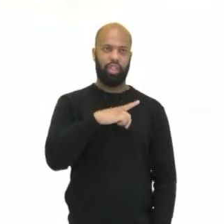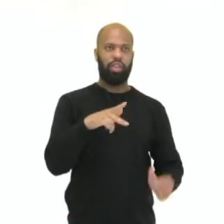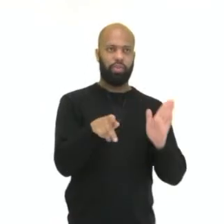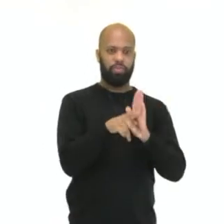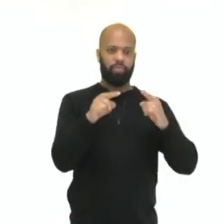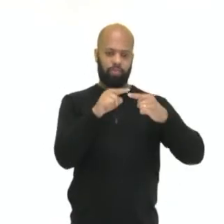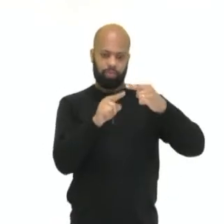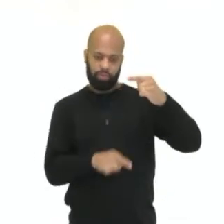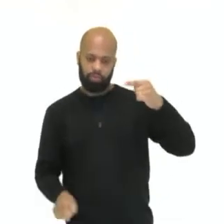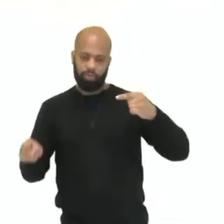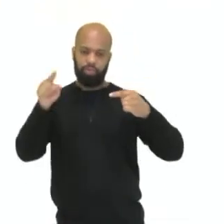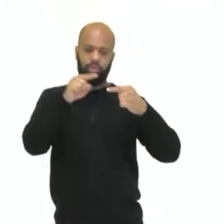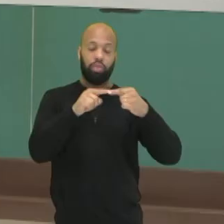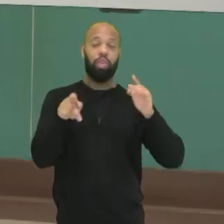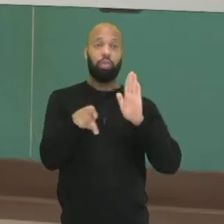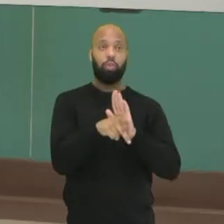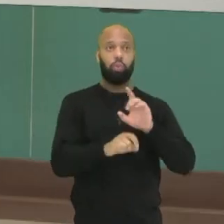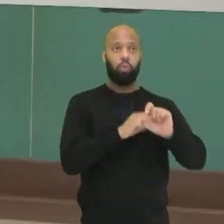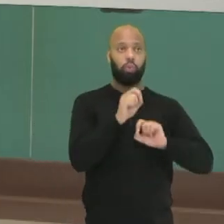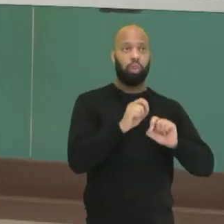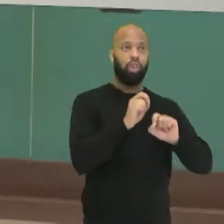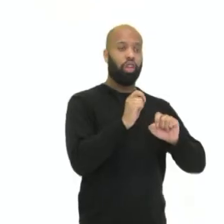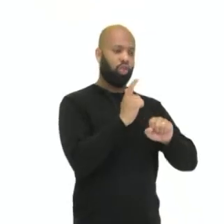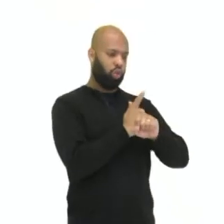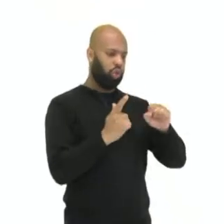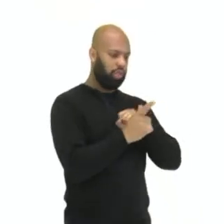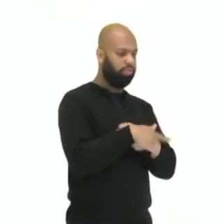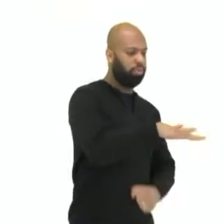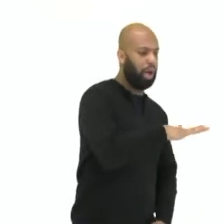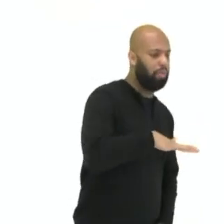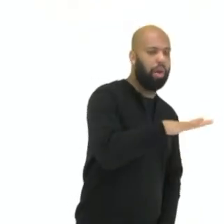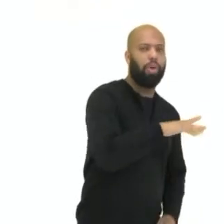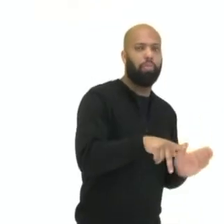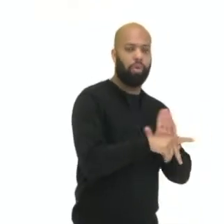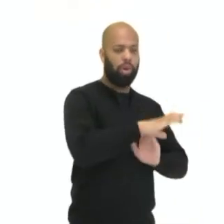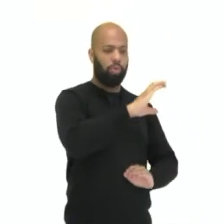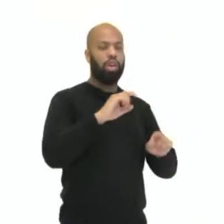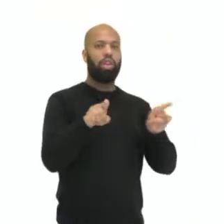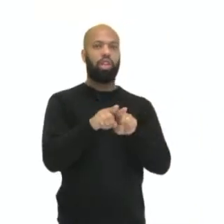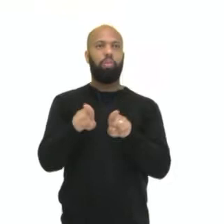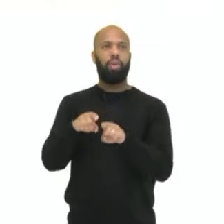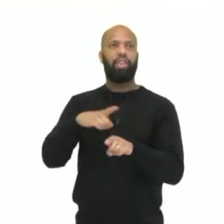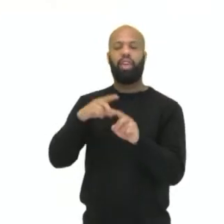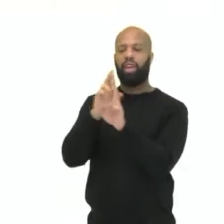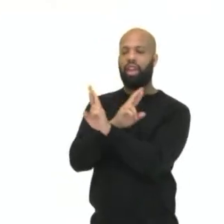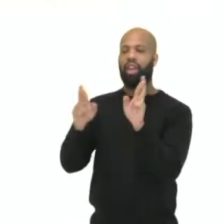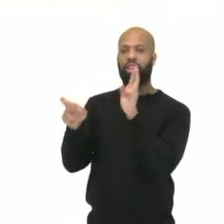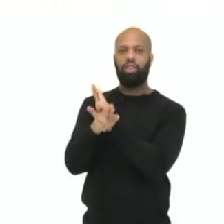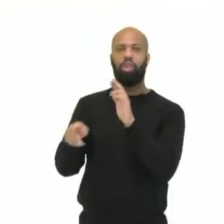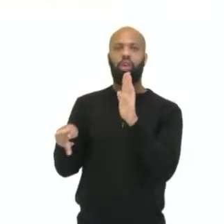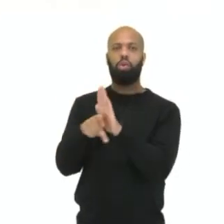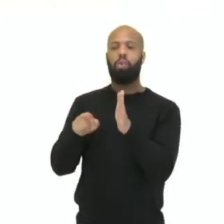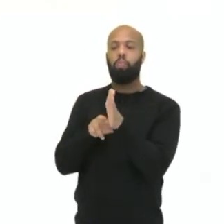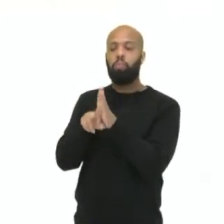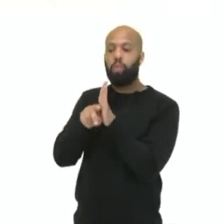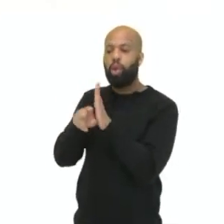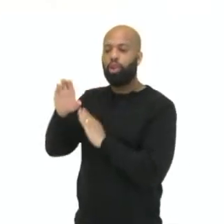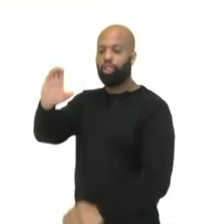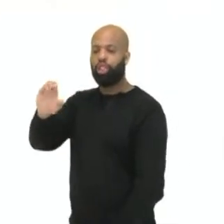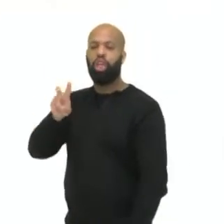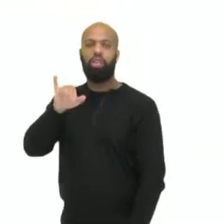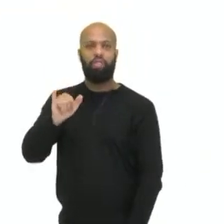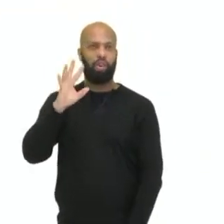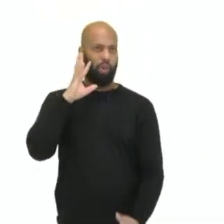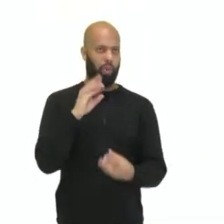ciclo: o ciclo geológico do carbono e o ciclo biológico do carbono, as duas situações ali. Então, vamos tentar compreendê-los. O que que nós